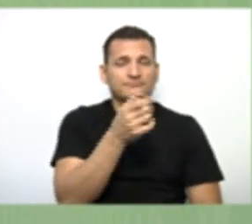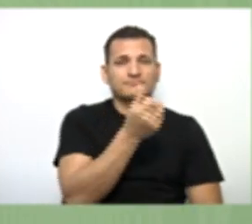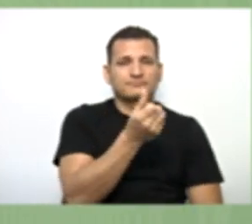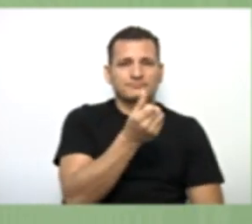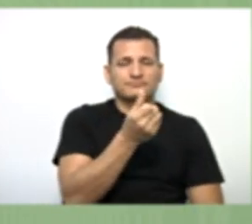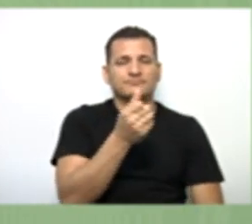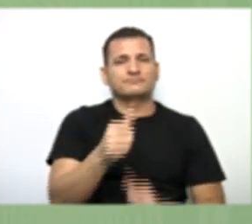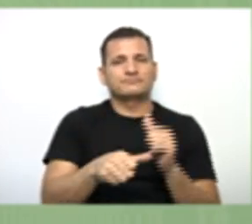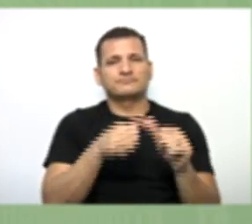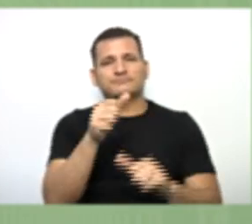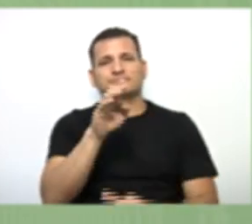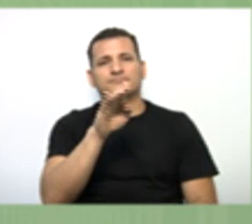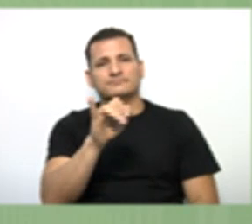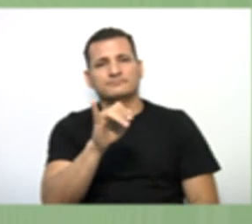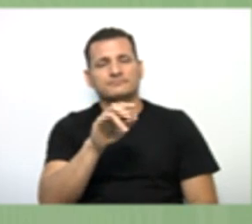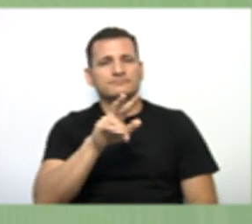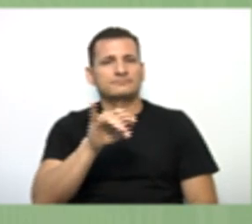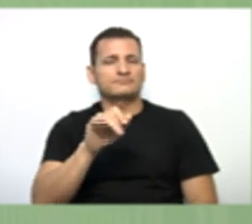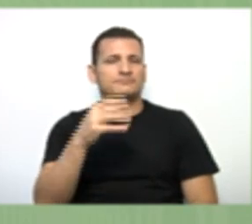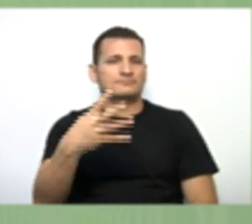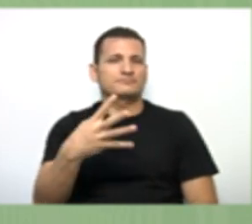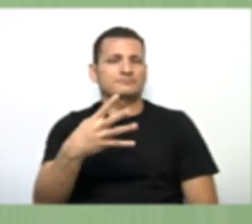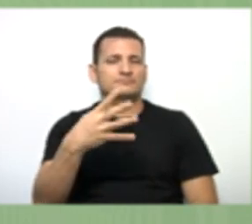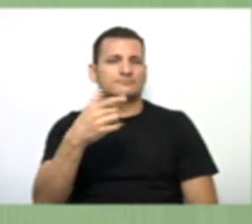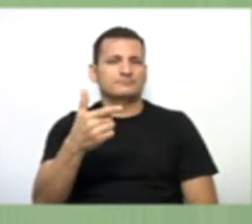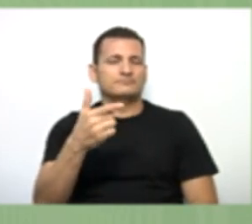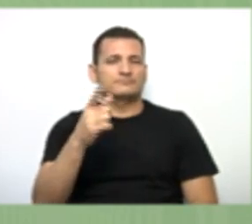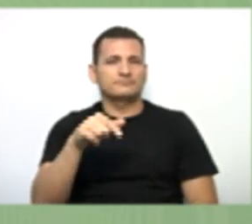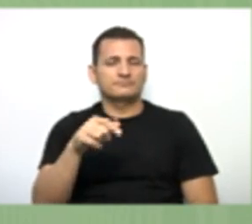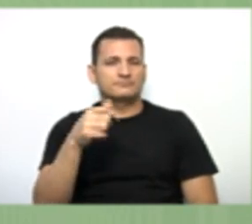vai dar a representação de 4 e 2, que seria